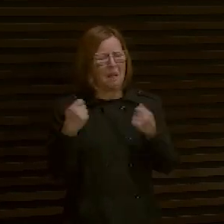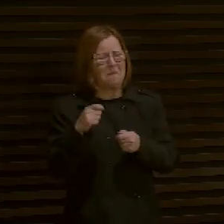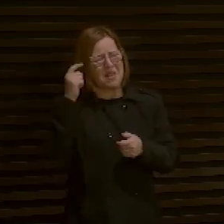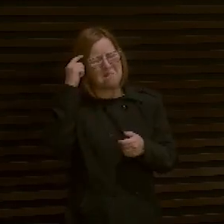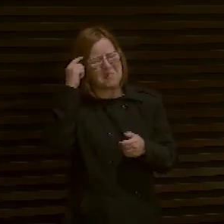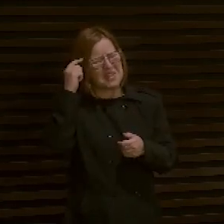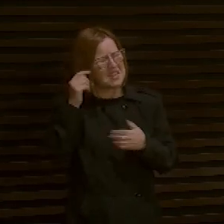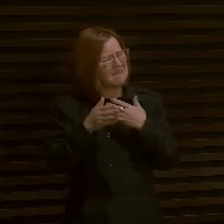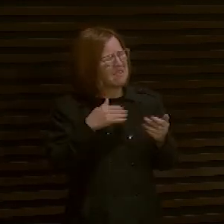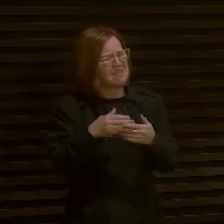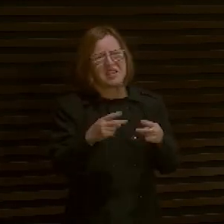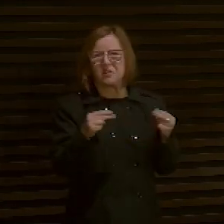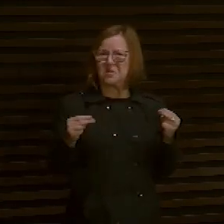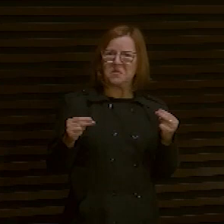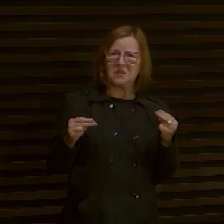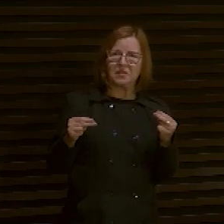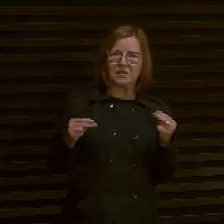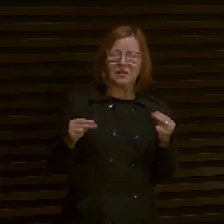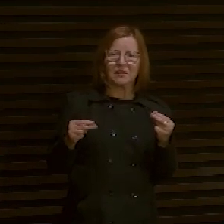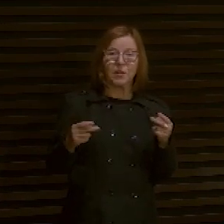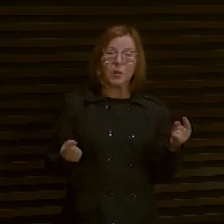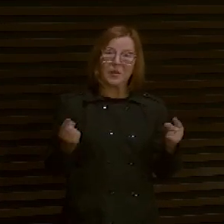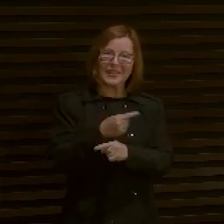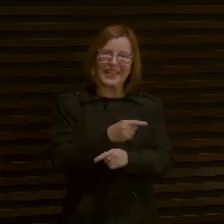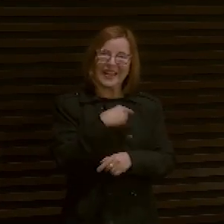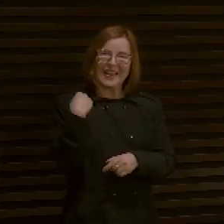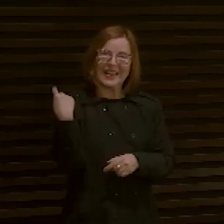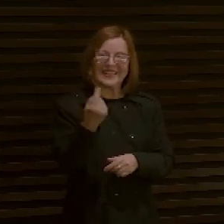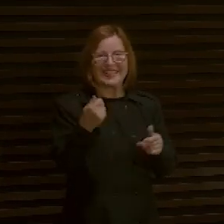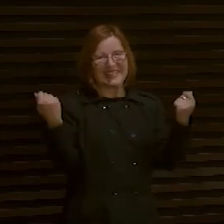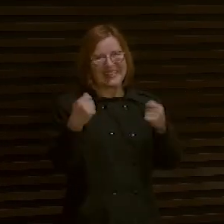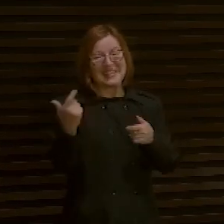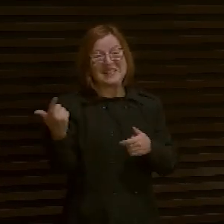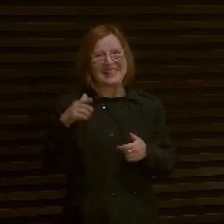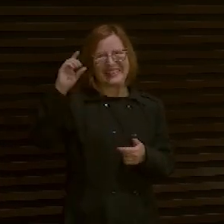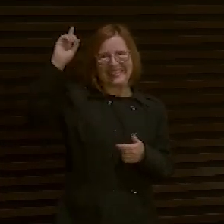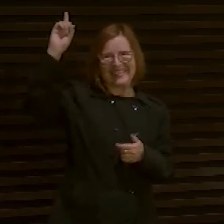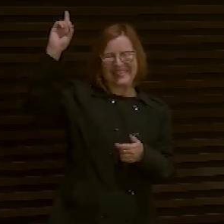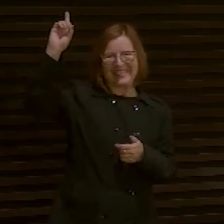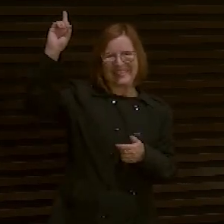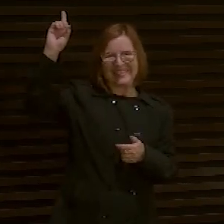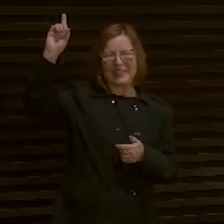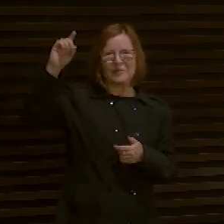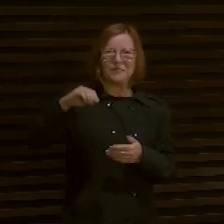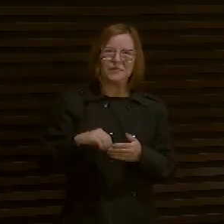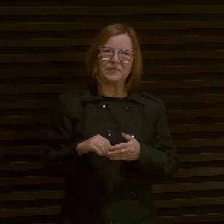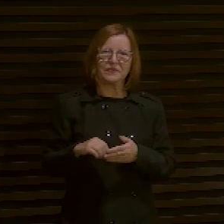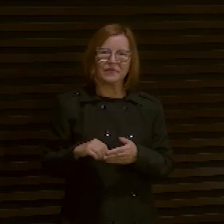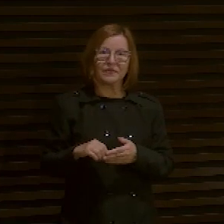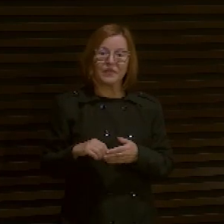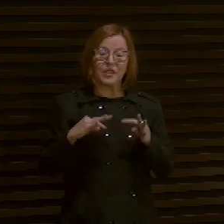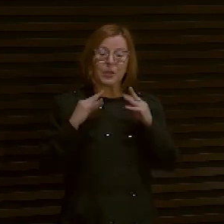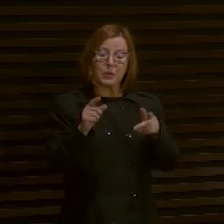coisa, como se partisse de nós. Pelo contrário, a nossa capacidade vem de Deus. E todos nós